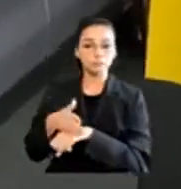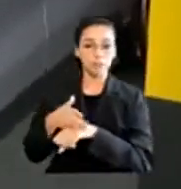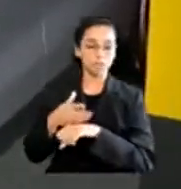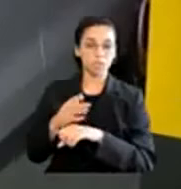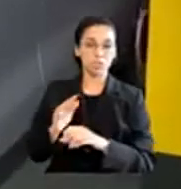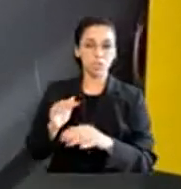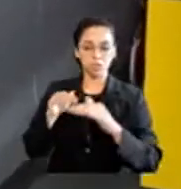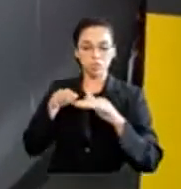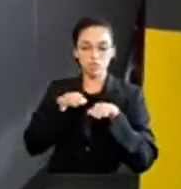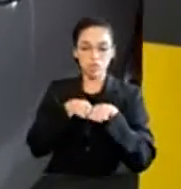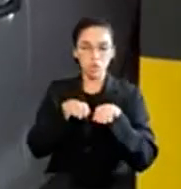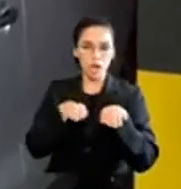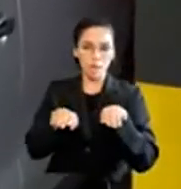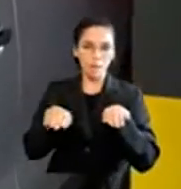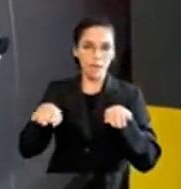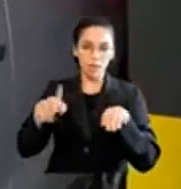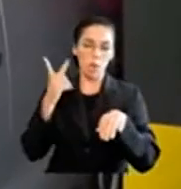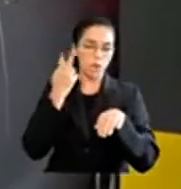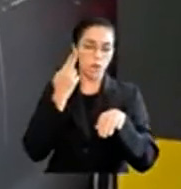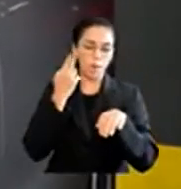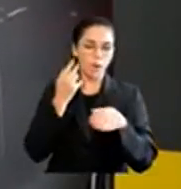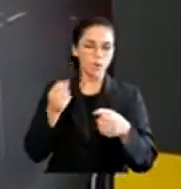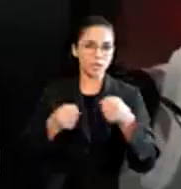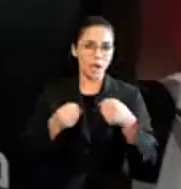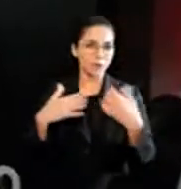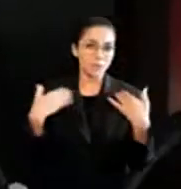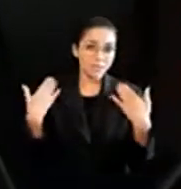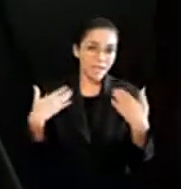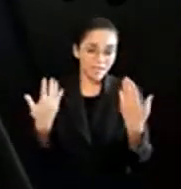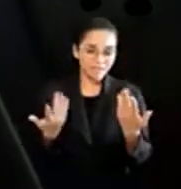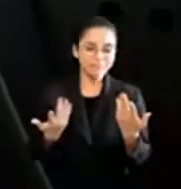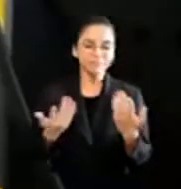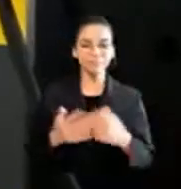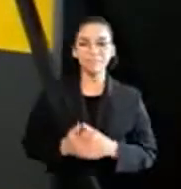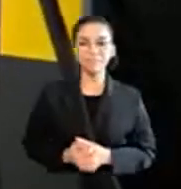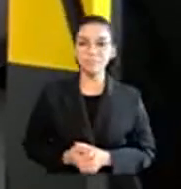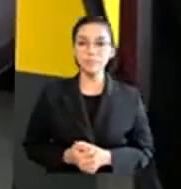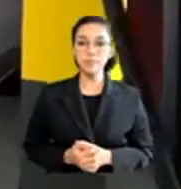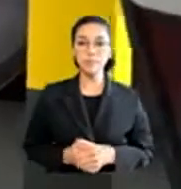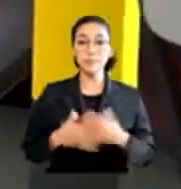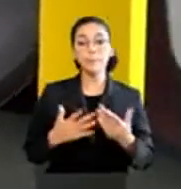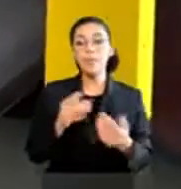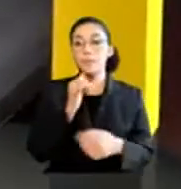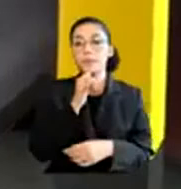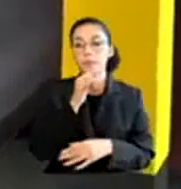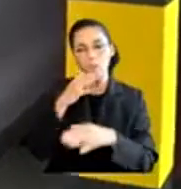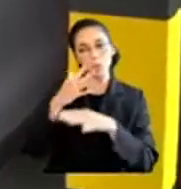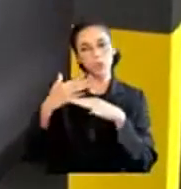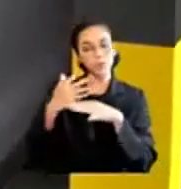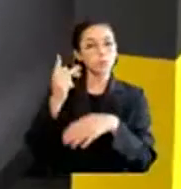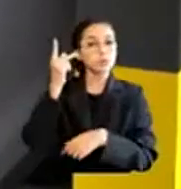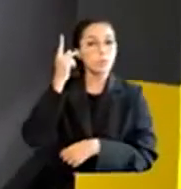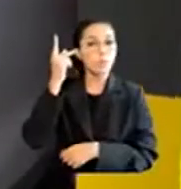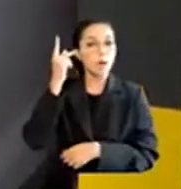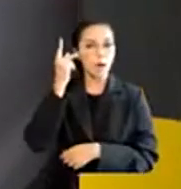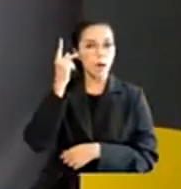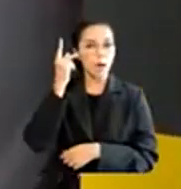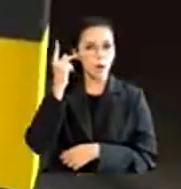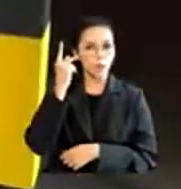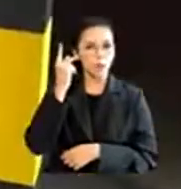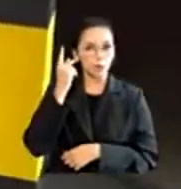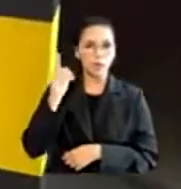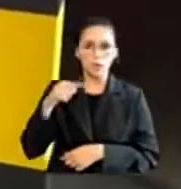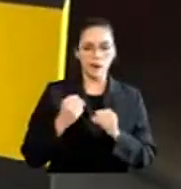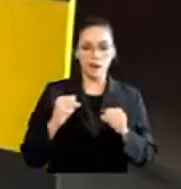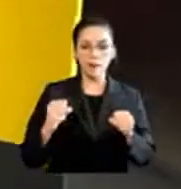de passeio. Só para tangibilizar esse benefício, no município de São Paulo, o maior centro urbano do Brasil, existe uma